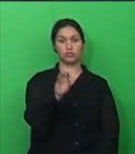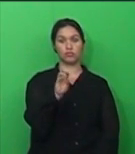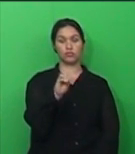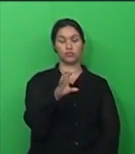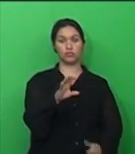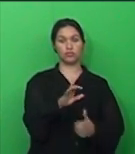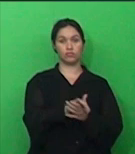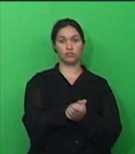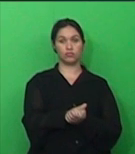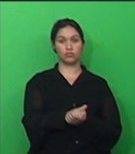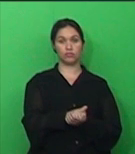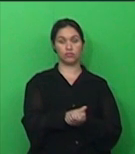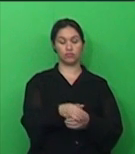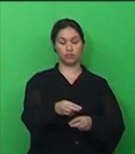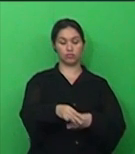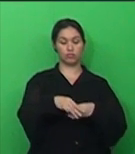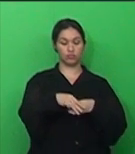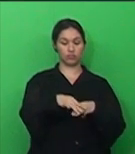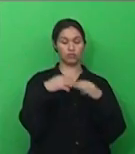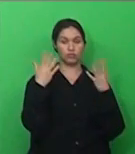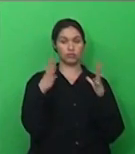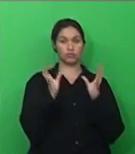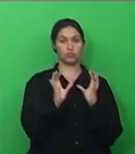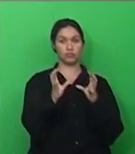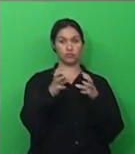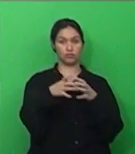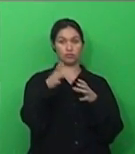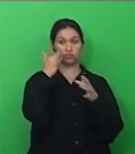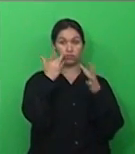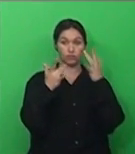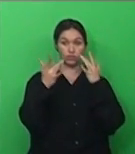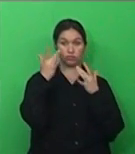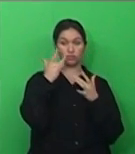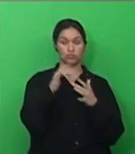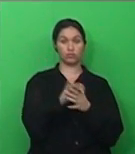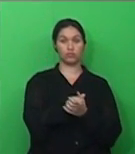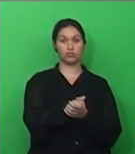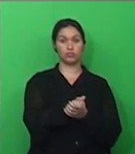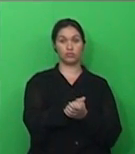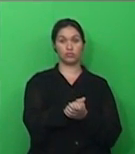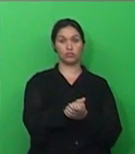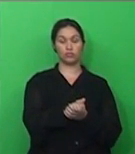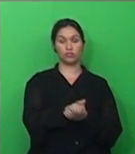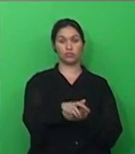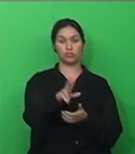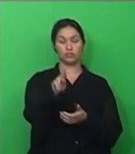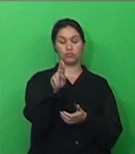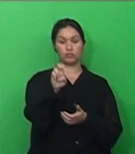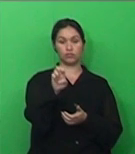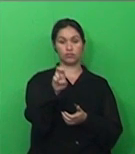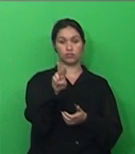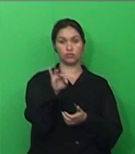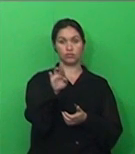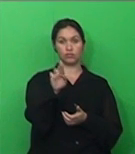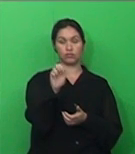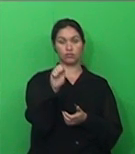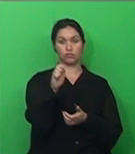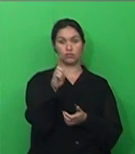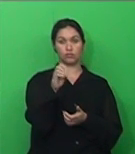Casagrande, moção de aplauso ao Grupo de Teatro Cirquinho do Revirado pelos 20 anos de